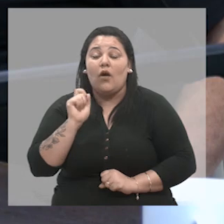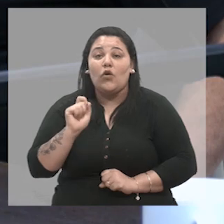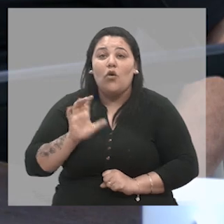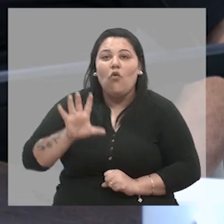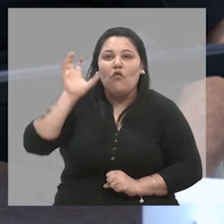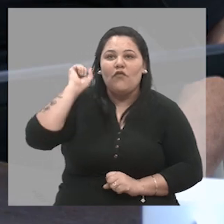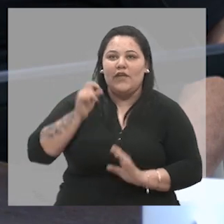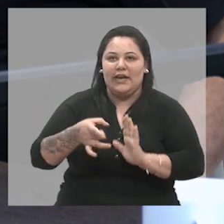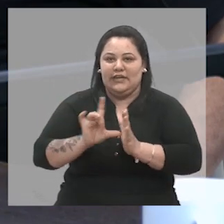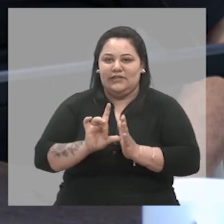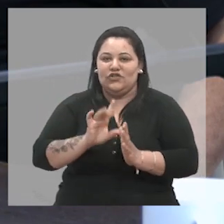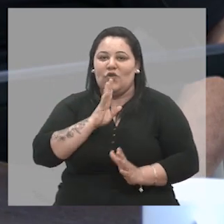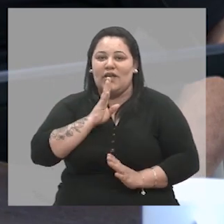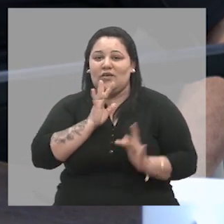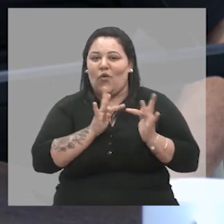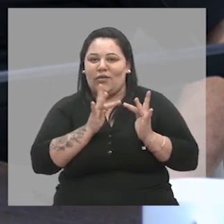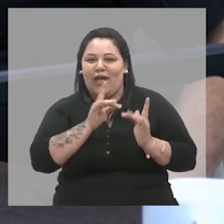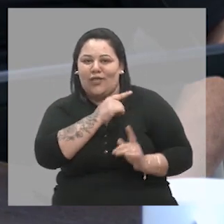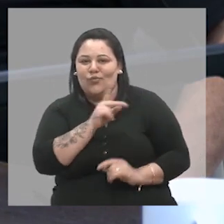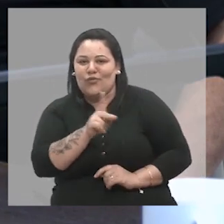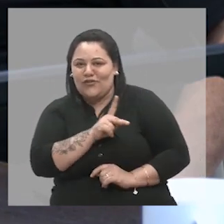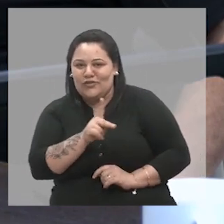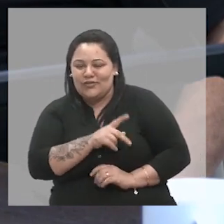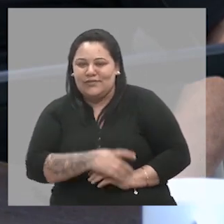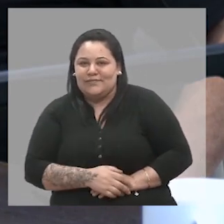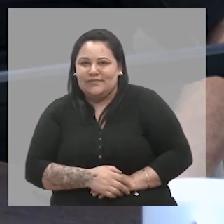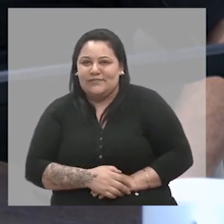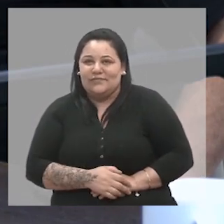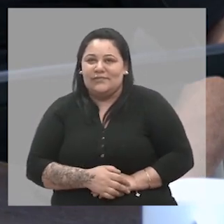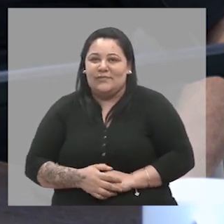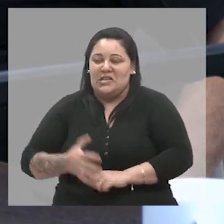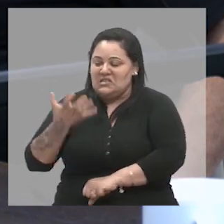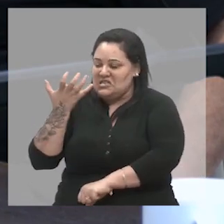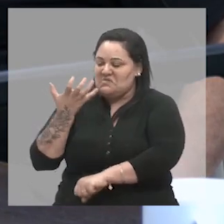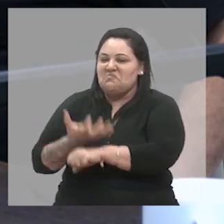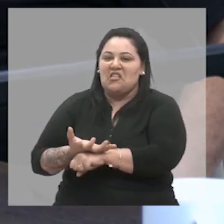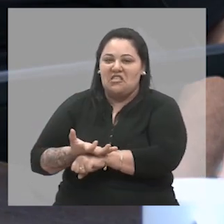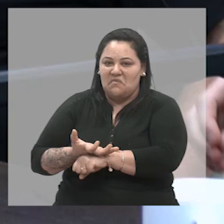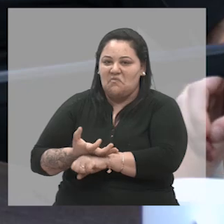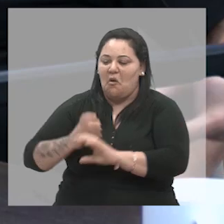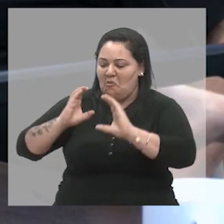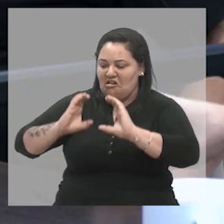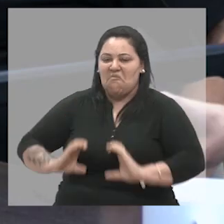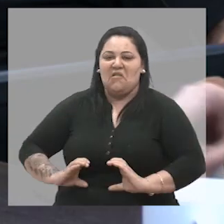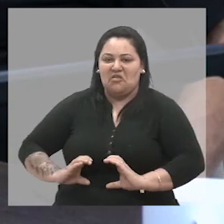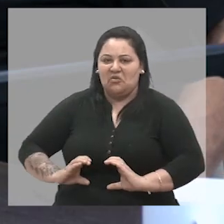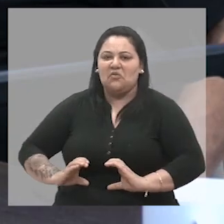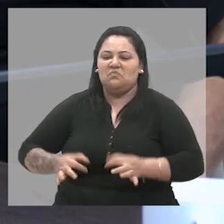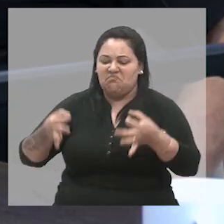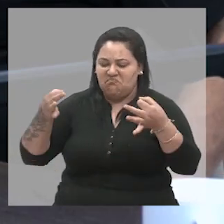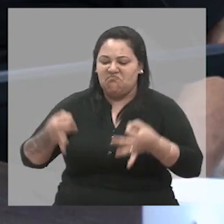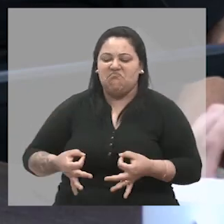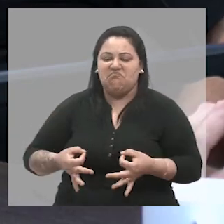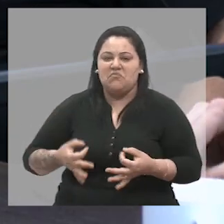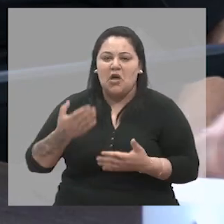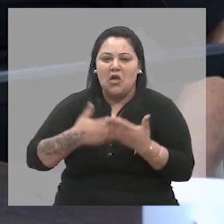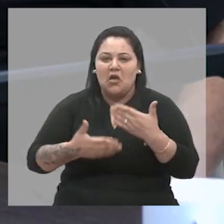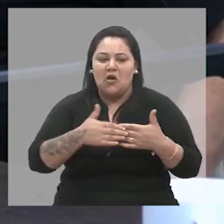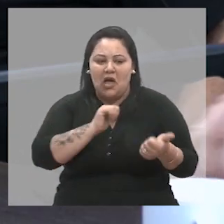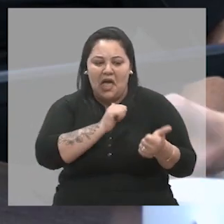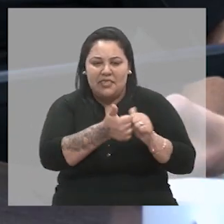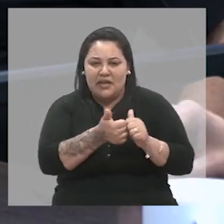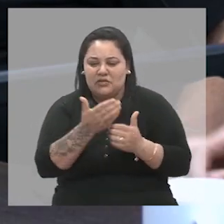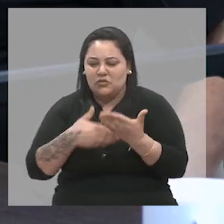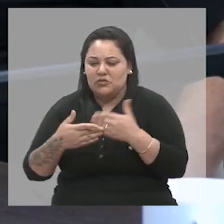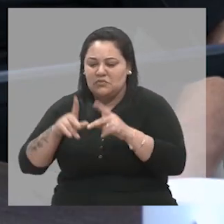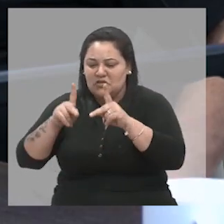de fora antes de conhecer o Fonseca, que é uma disciplina absurda que só não os atletas, mas todo